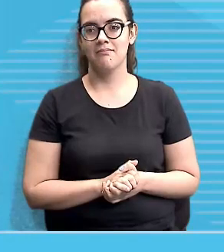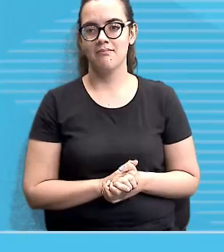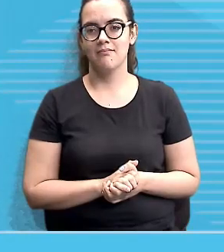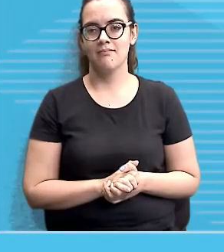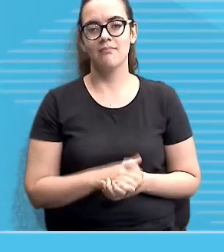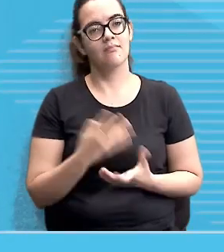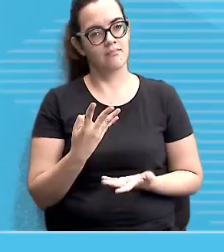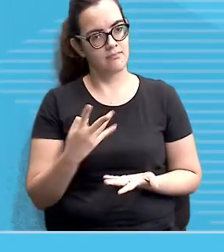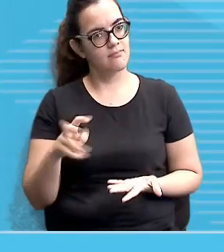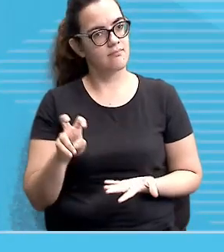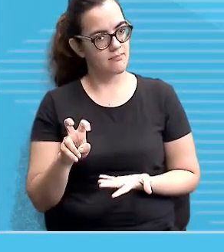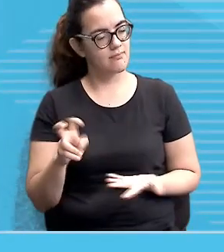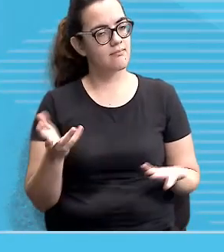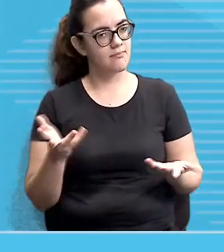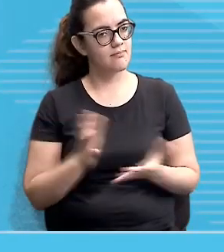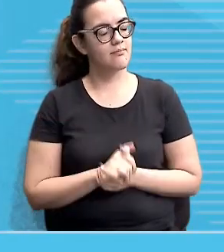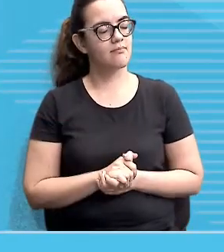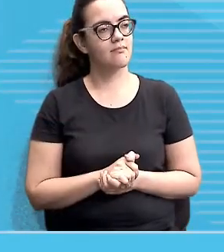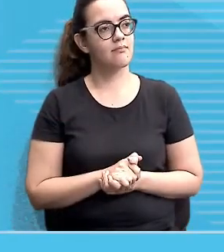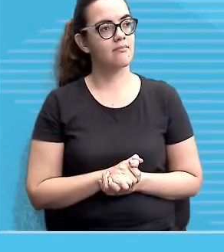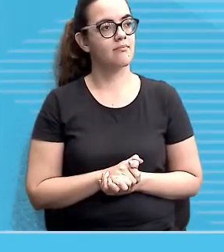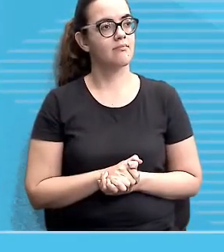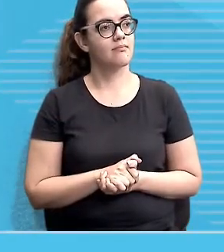a 45 né